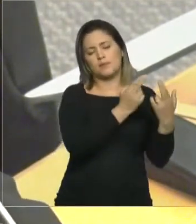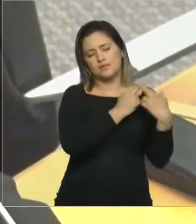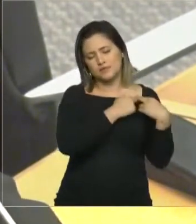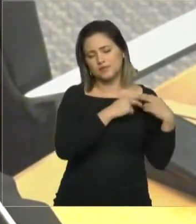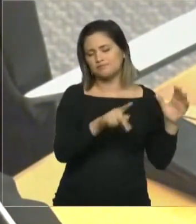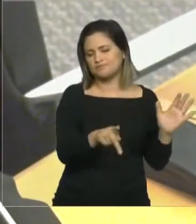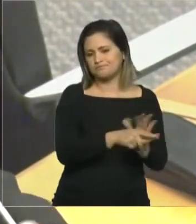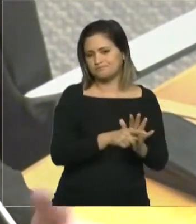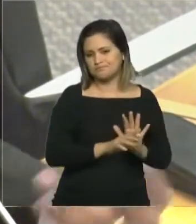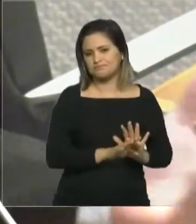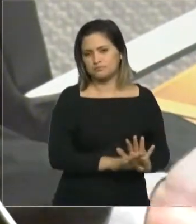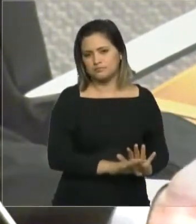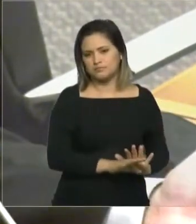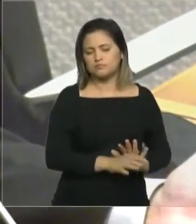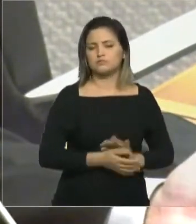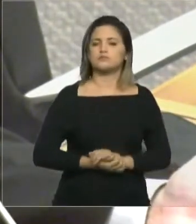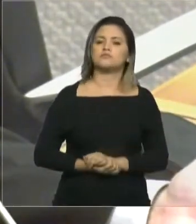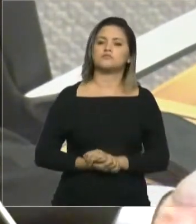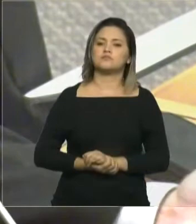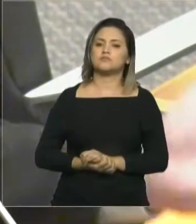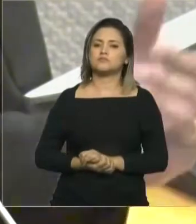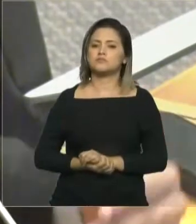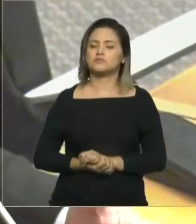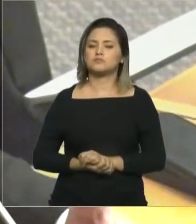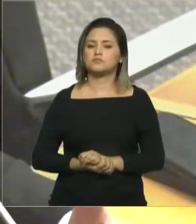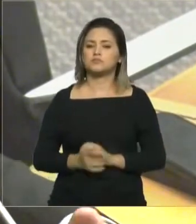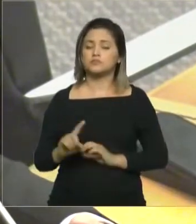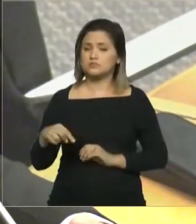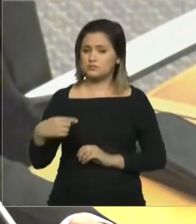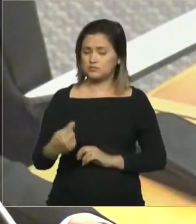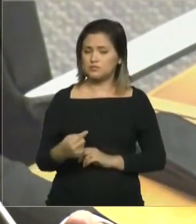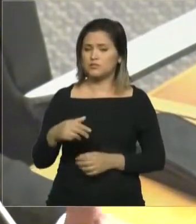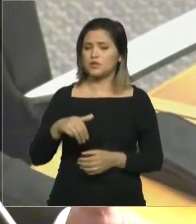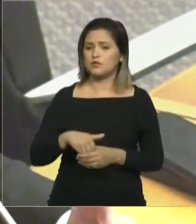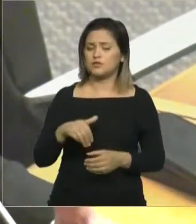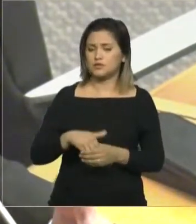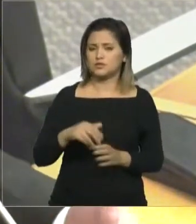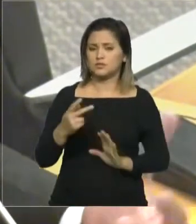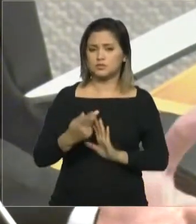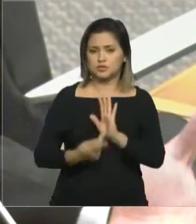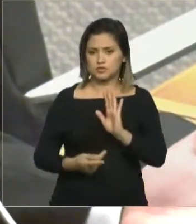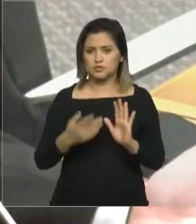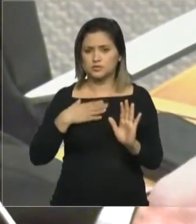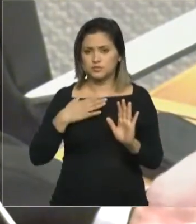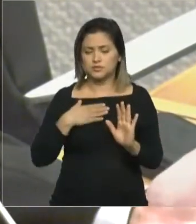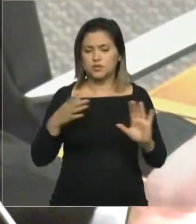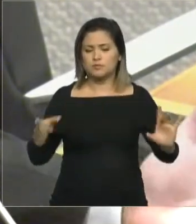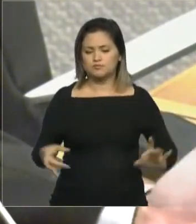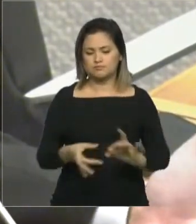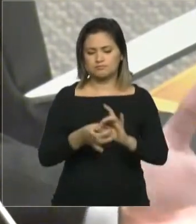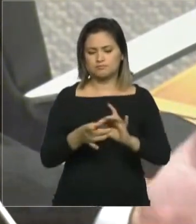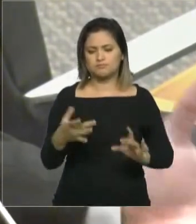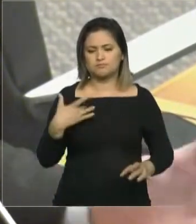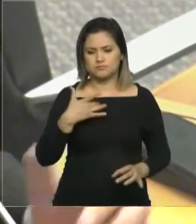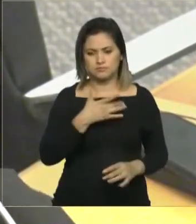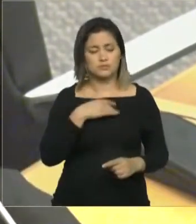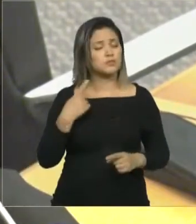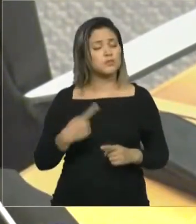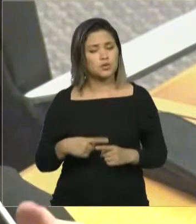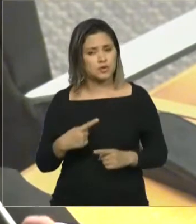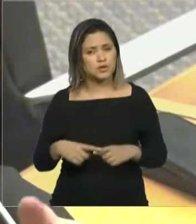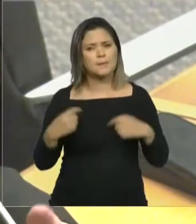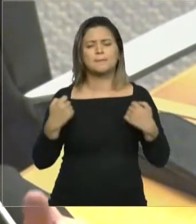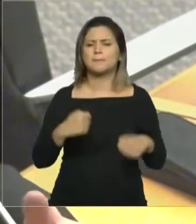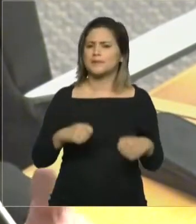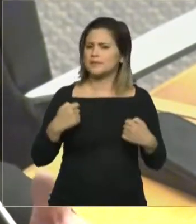do projeto que foi enviado por mensagem executiva, indicação nossa também, dos consórcios em saúde. Por quê? Porque há necessidade